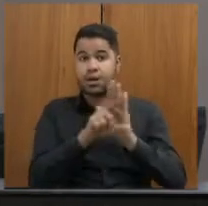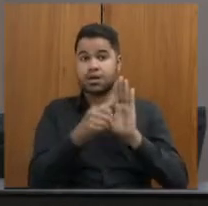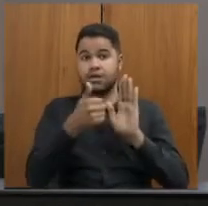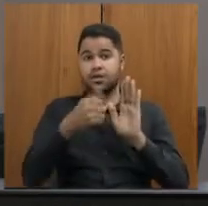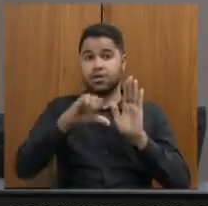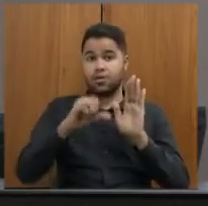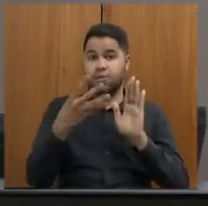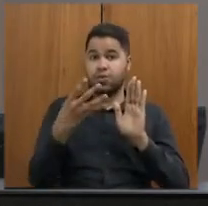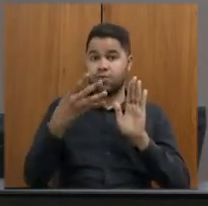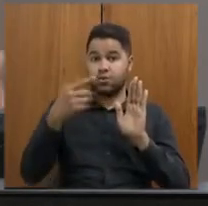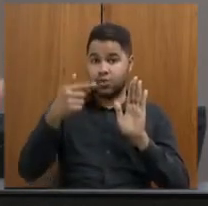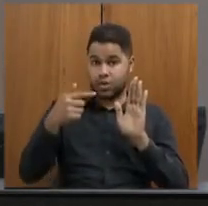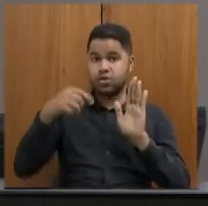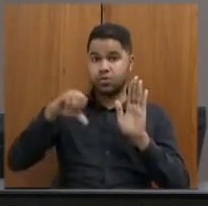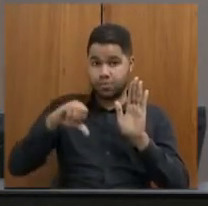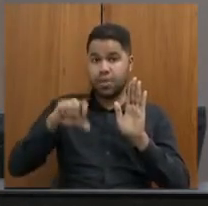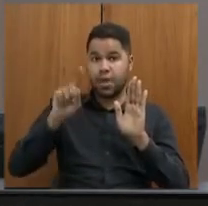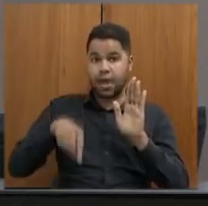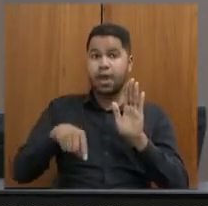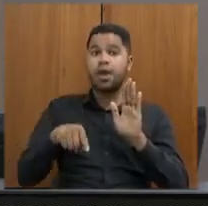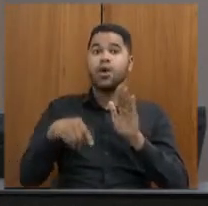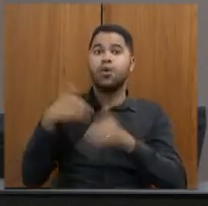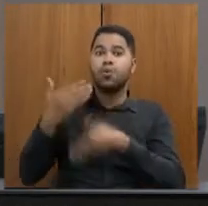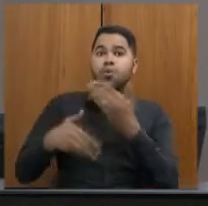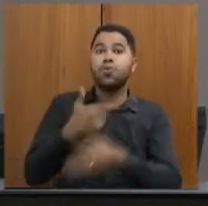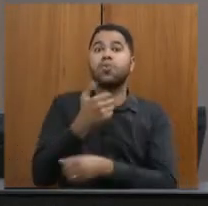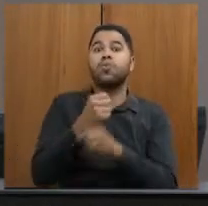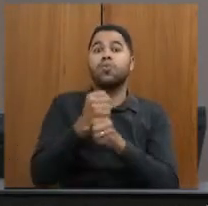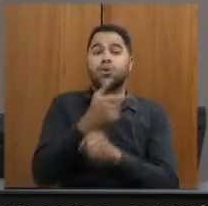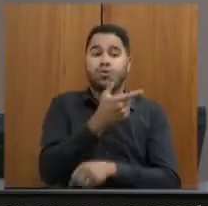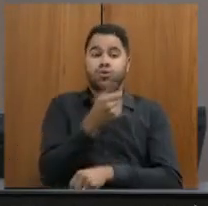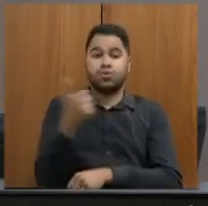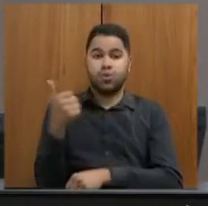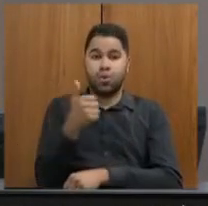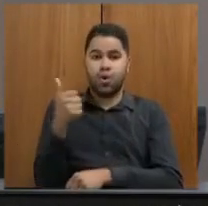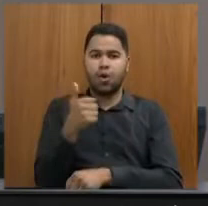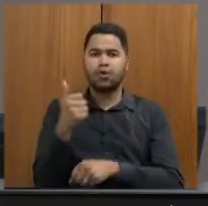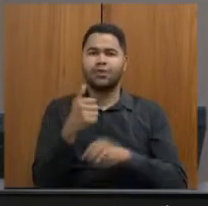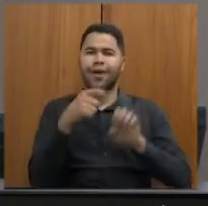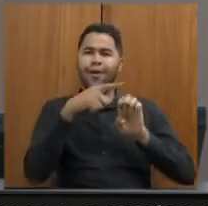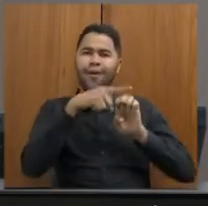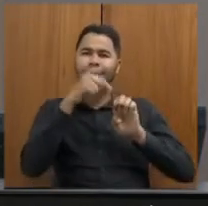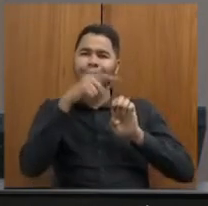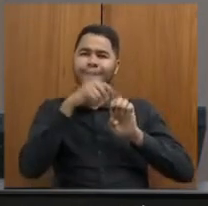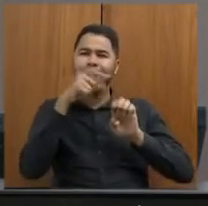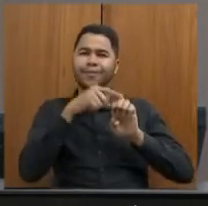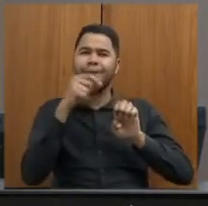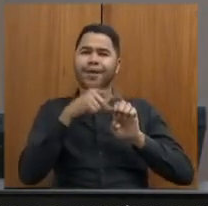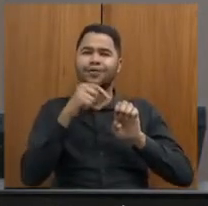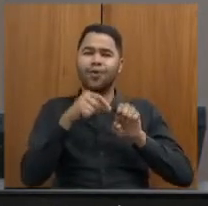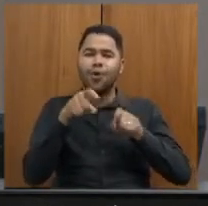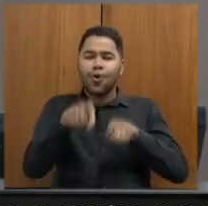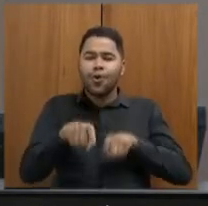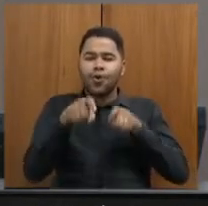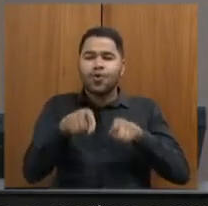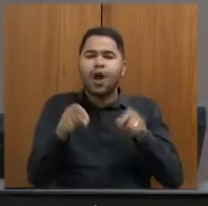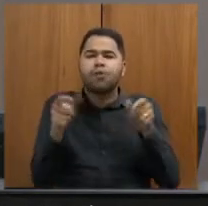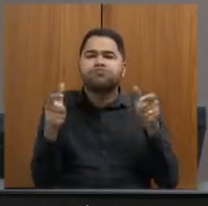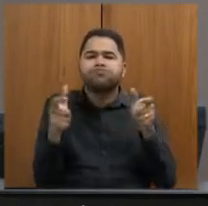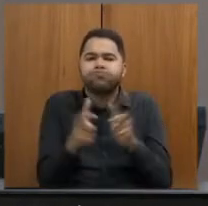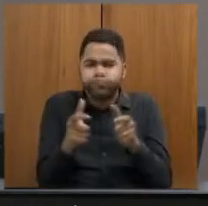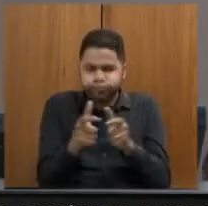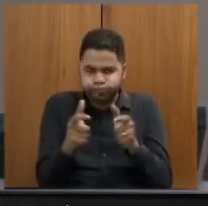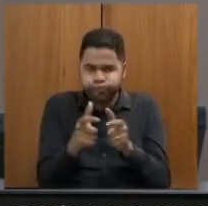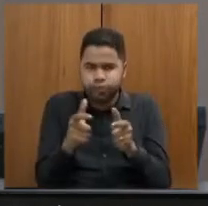19476 que foi um avanço muito grande 2011 que é dos Empreendimentos Rurais de pequeno porte são aqueles